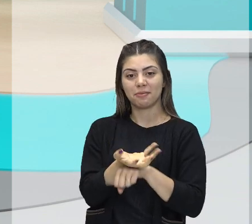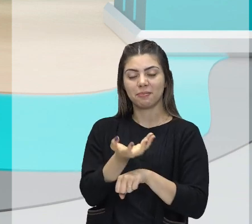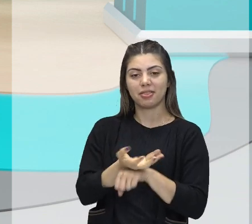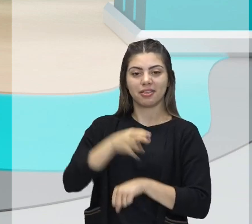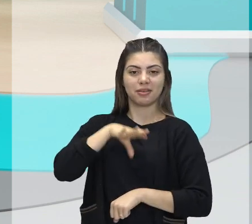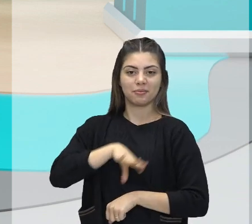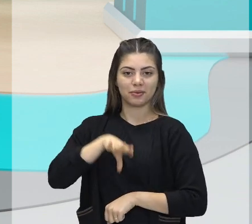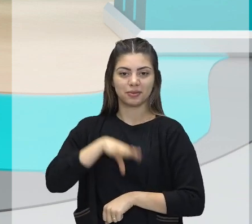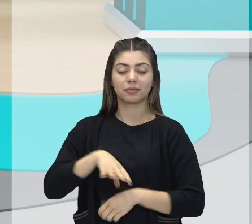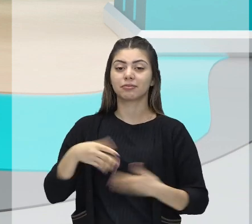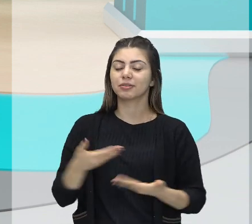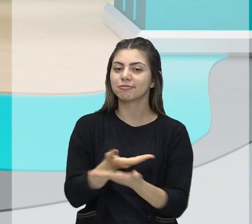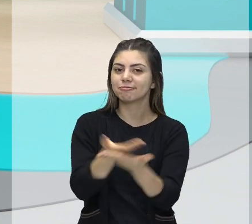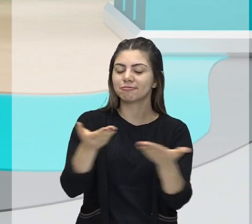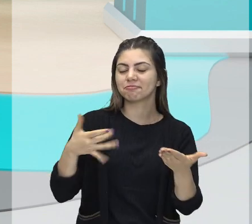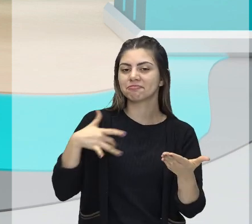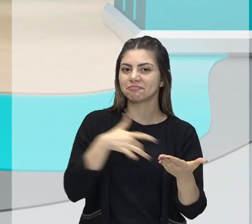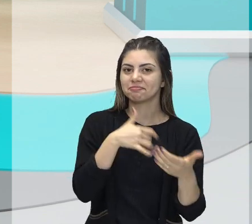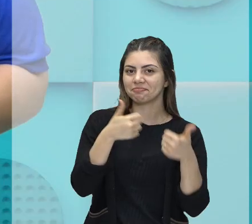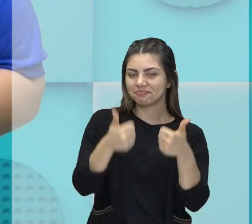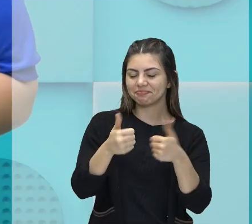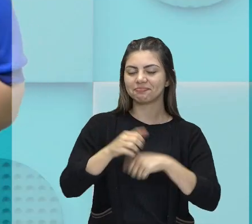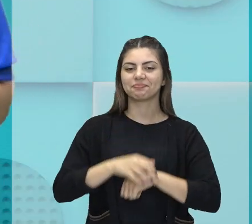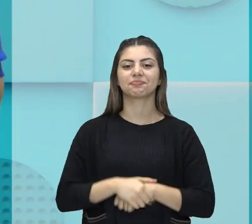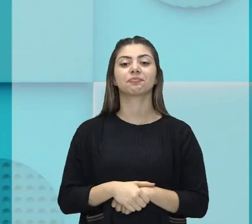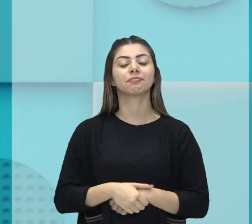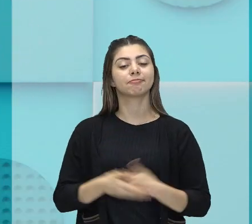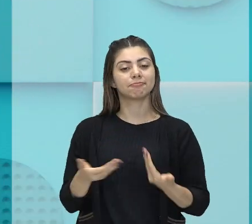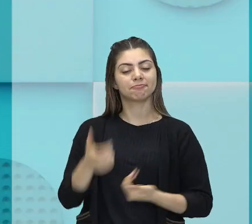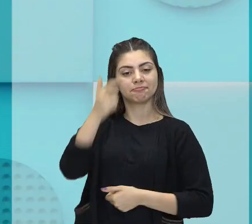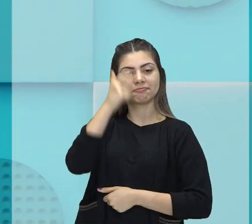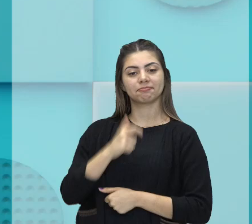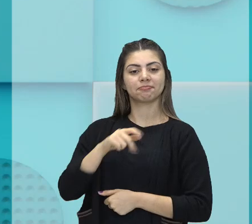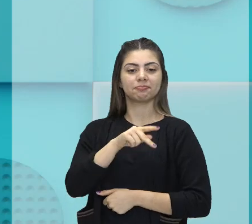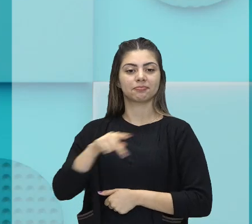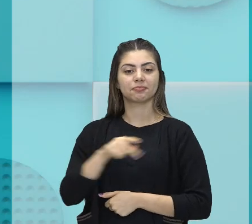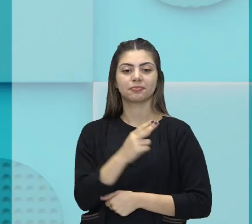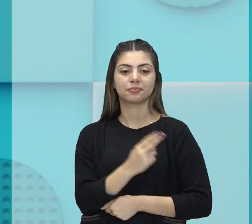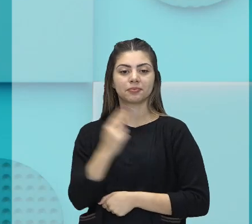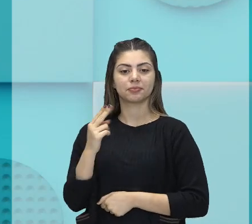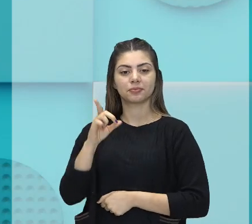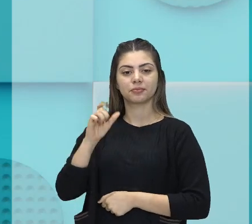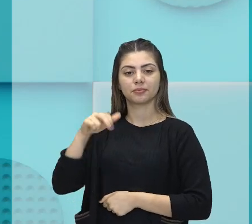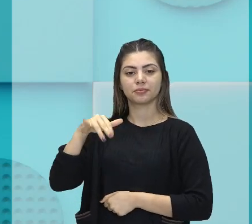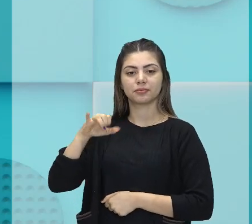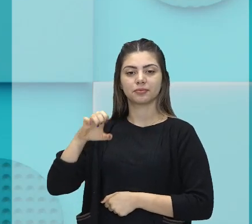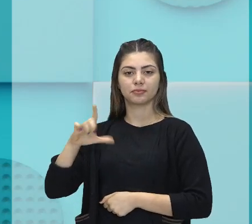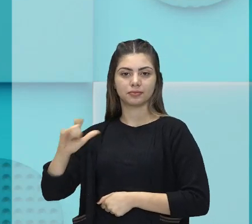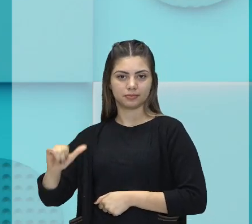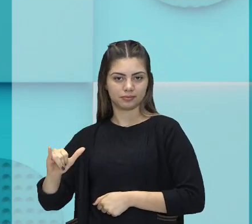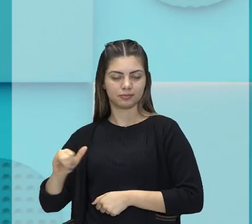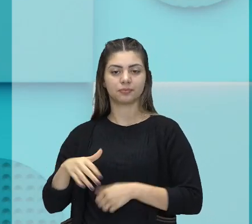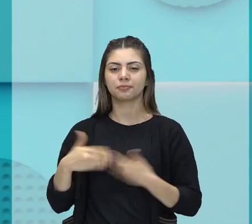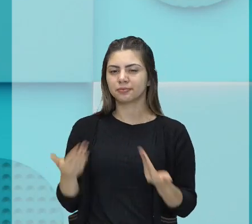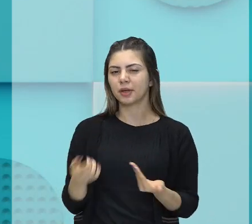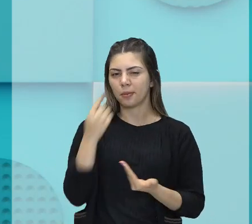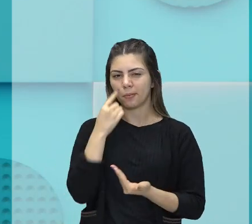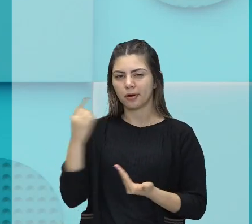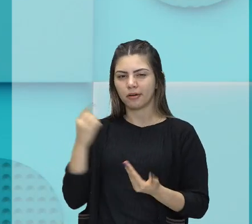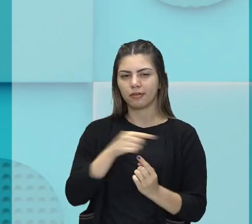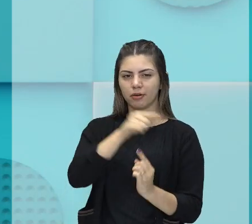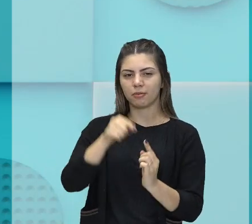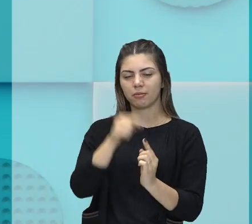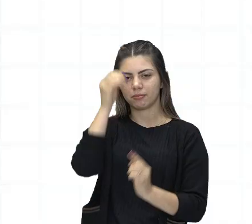portuguesa. Espero que todos estejam bem. Eu sou a professora Daniele Costa. Vamos ao nosso objeto